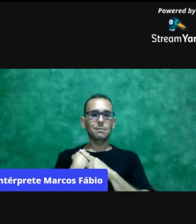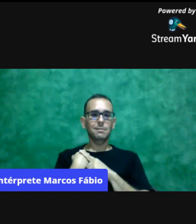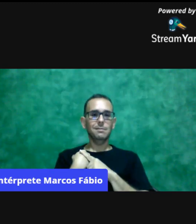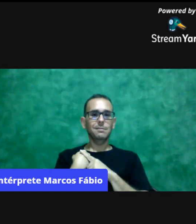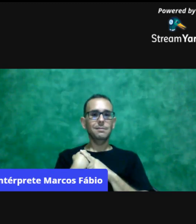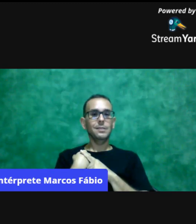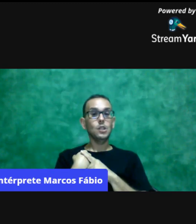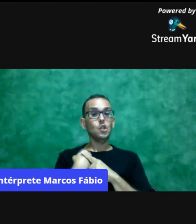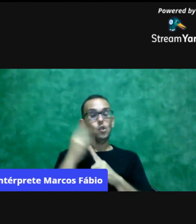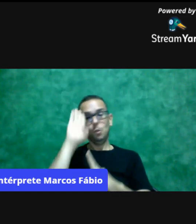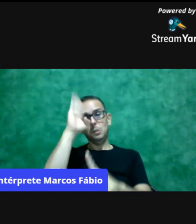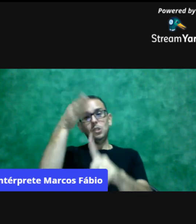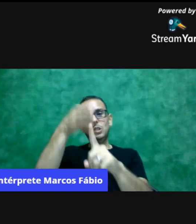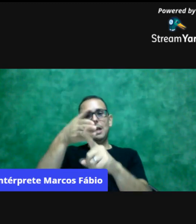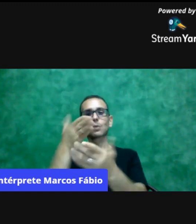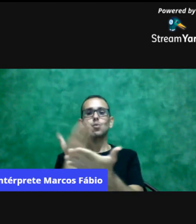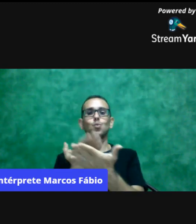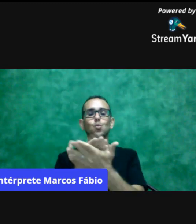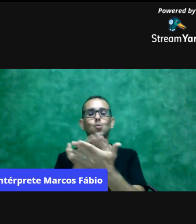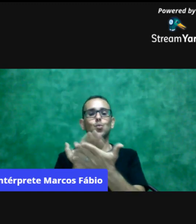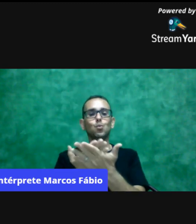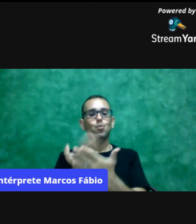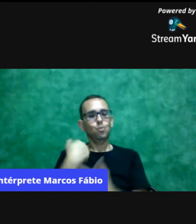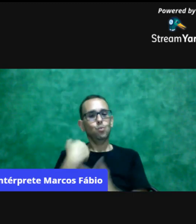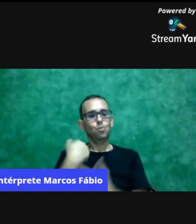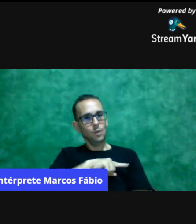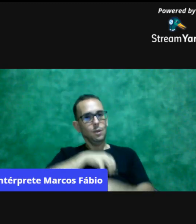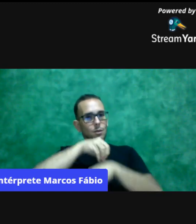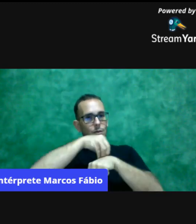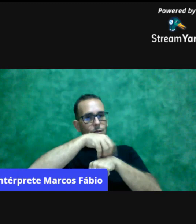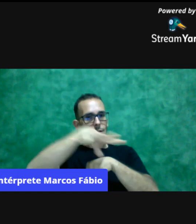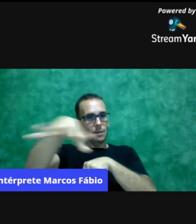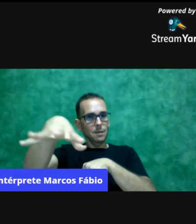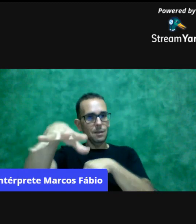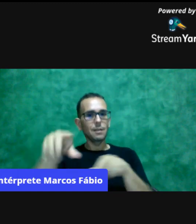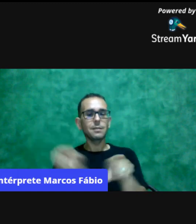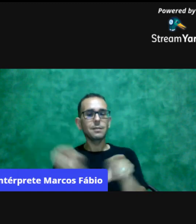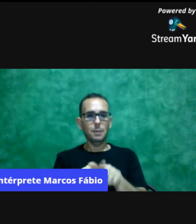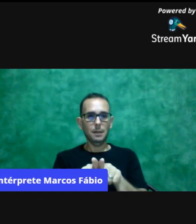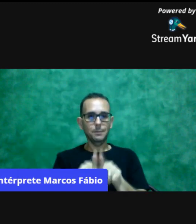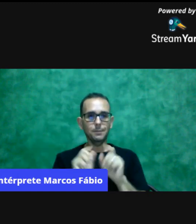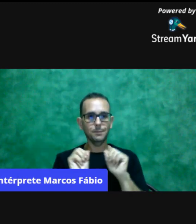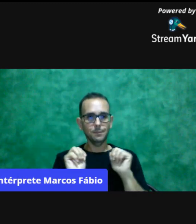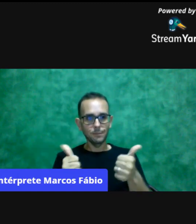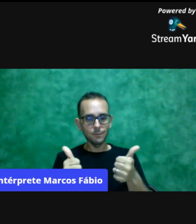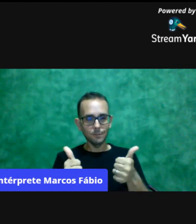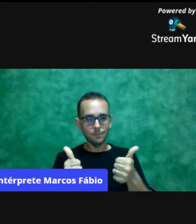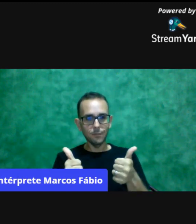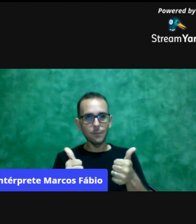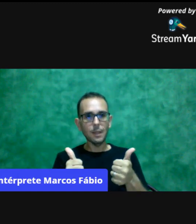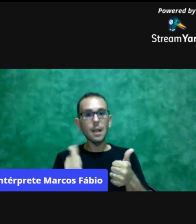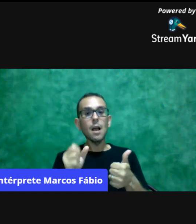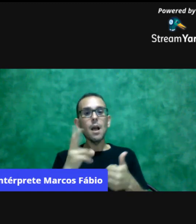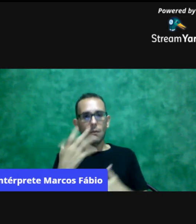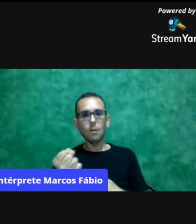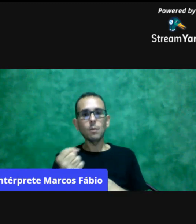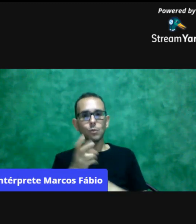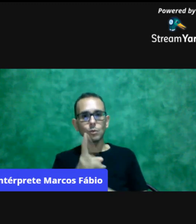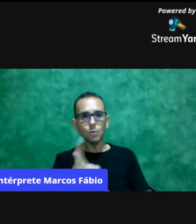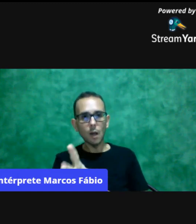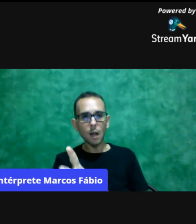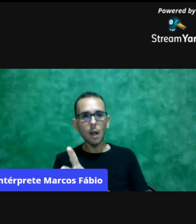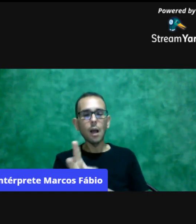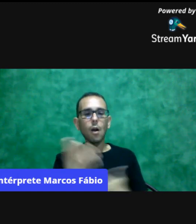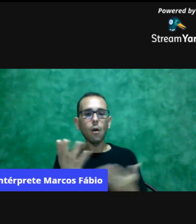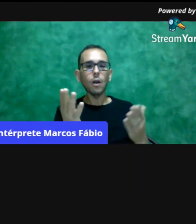estudo nosso para a gente poder estar aqui compartilhando com todo mundo. Certo? Bom, nós vamos continuar. Vou passar